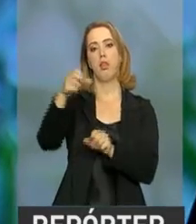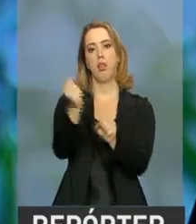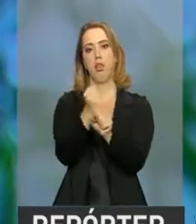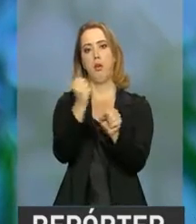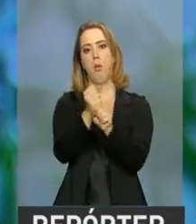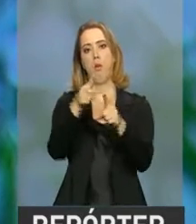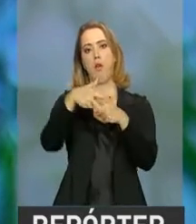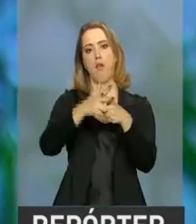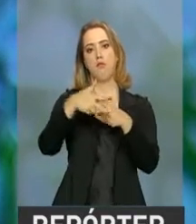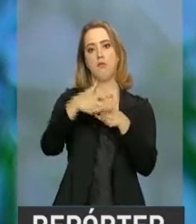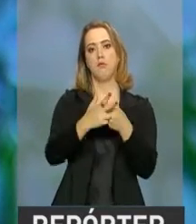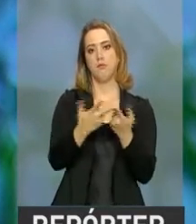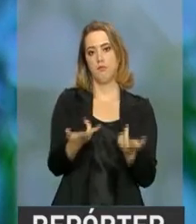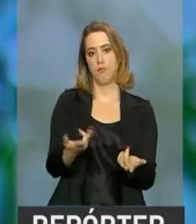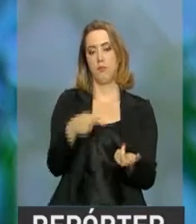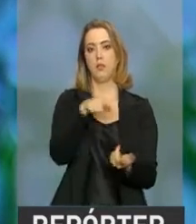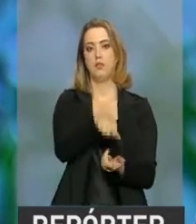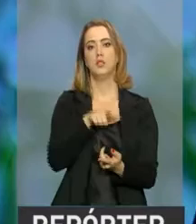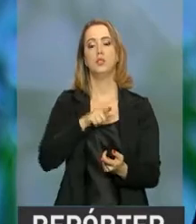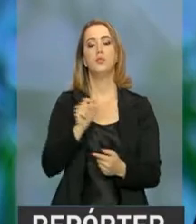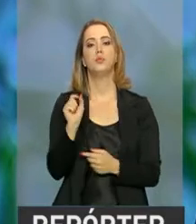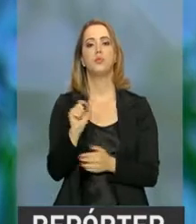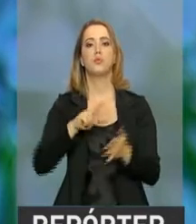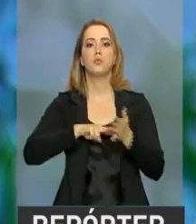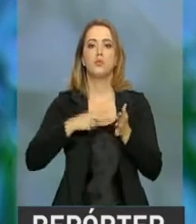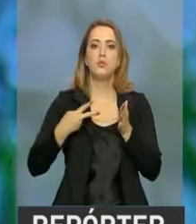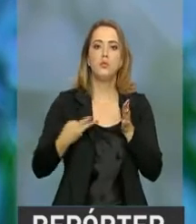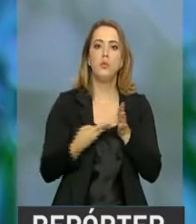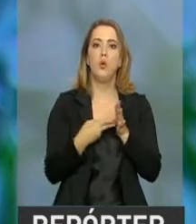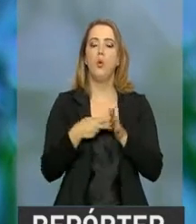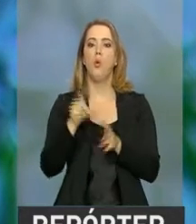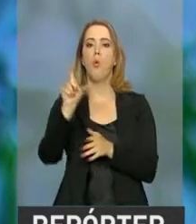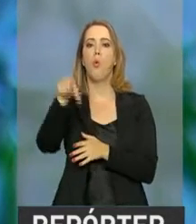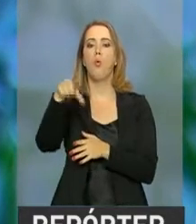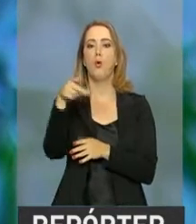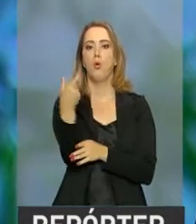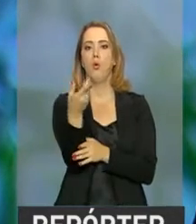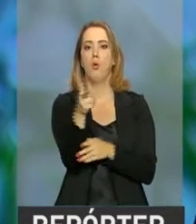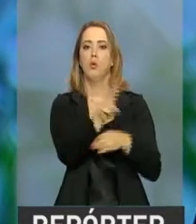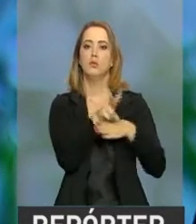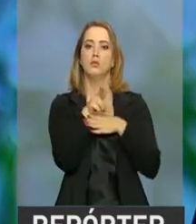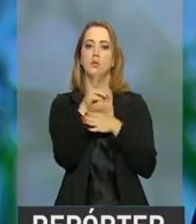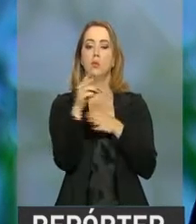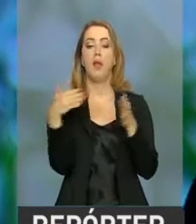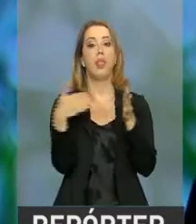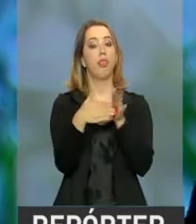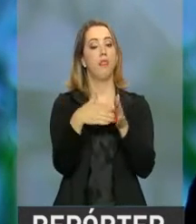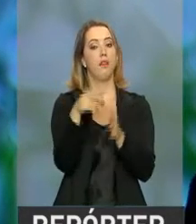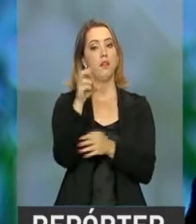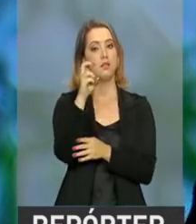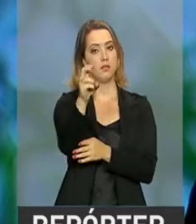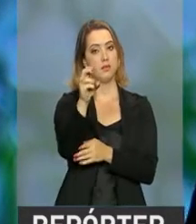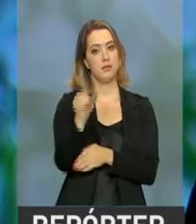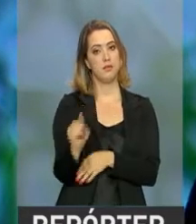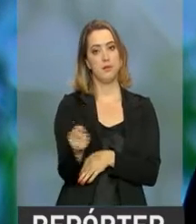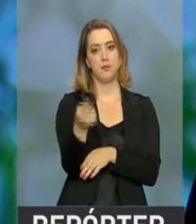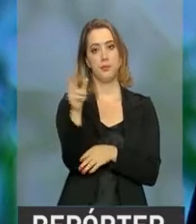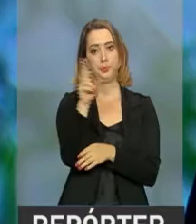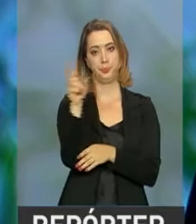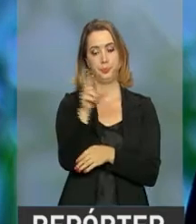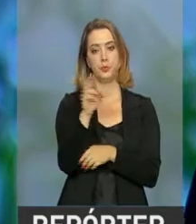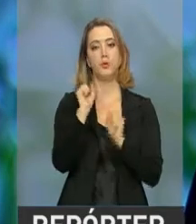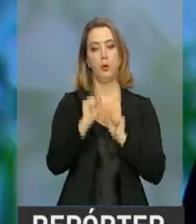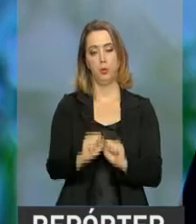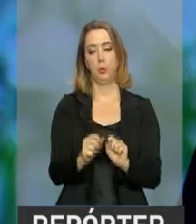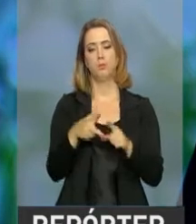é o cartão reforma você terá direito a um crédito mais ou menos até 5 mil reais para poder reformar a